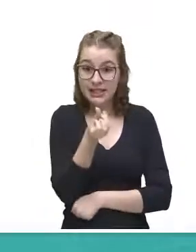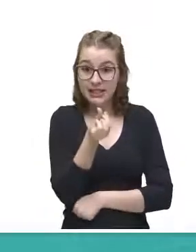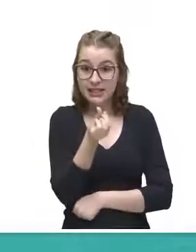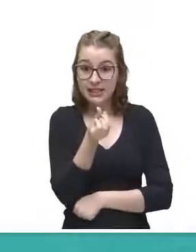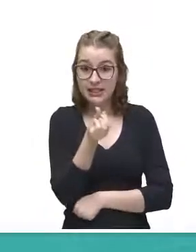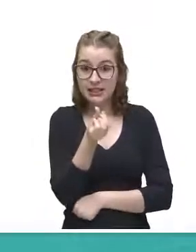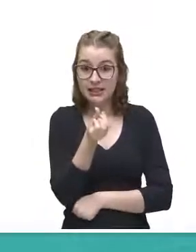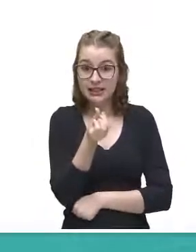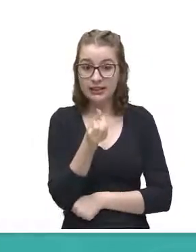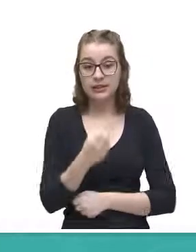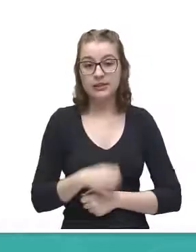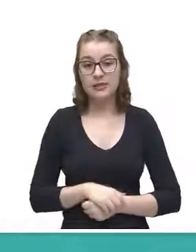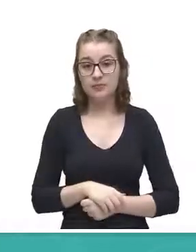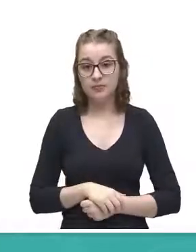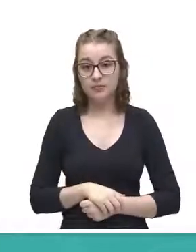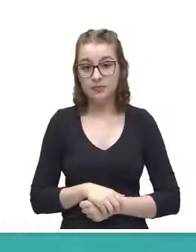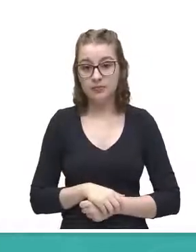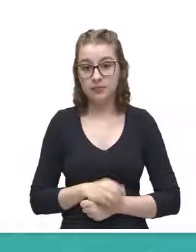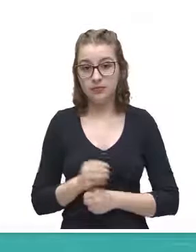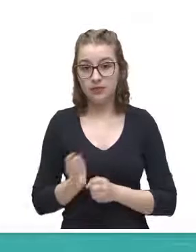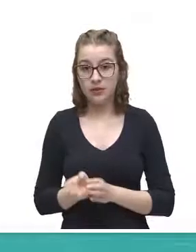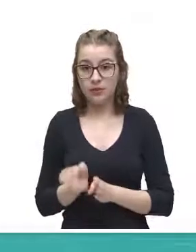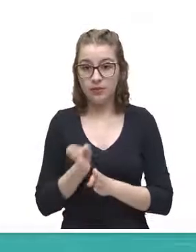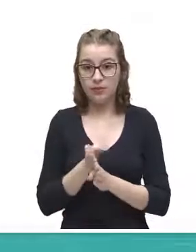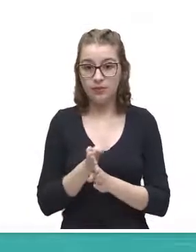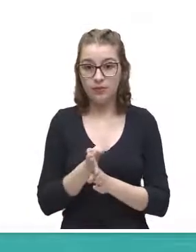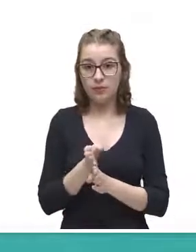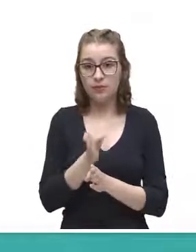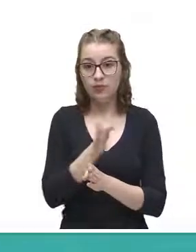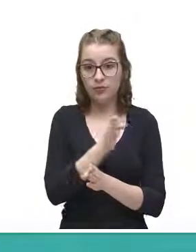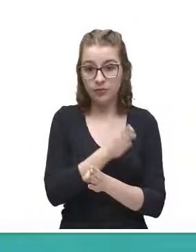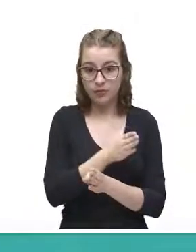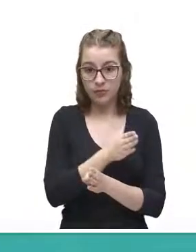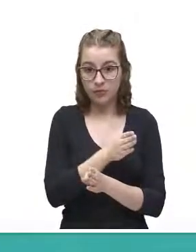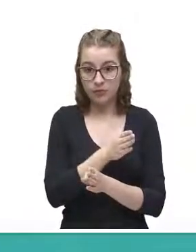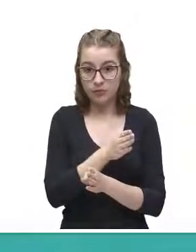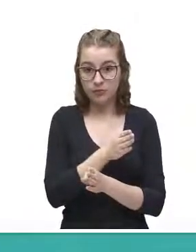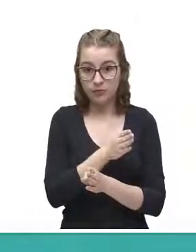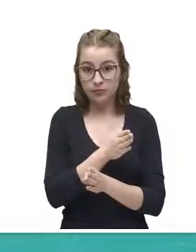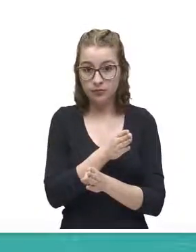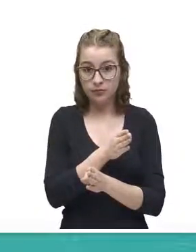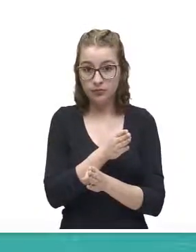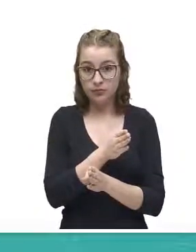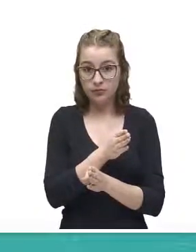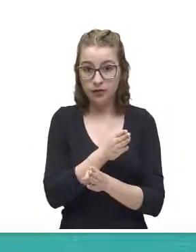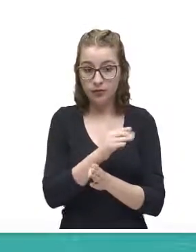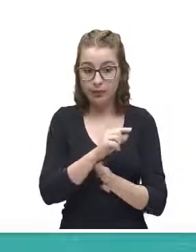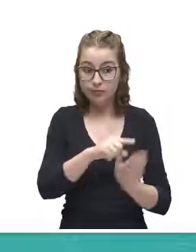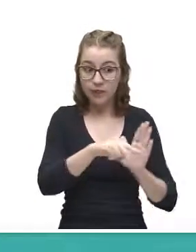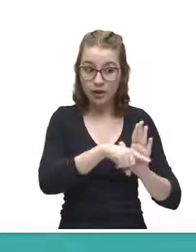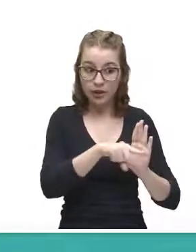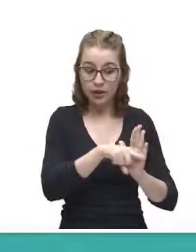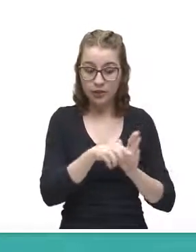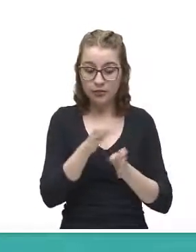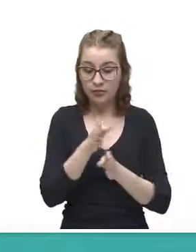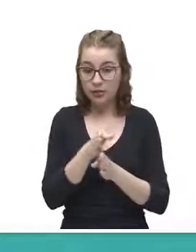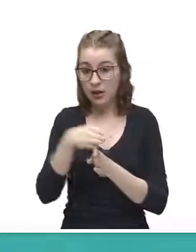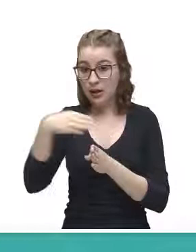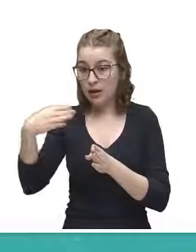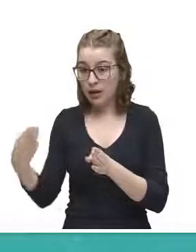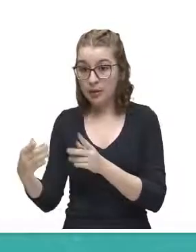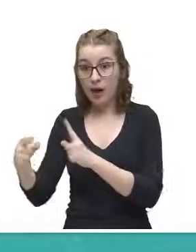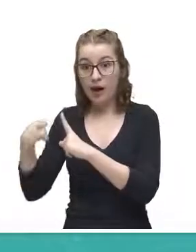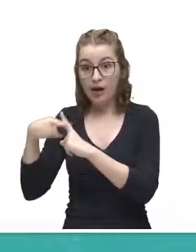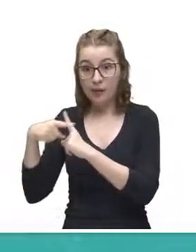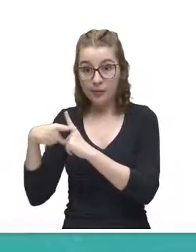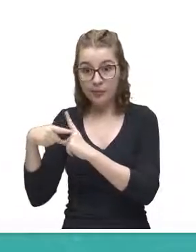seja 16 horas. Se eu for para oeste, eu vou ter que diminuir, mas se eu fosse para leste, eu ia ter que